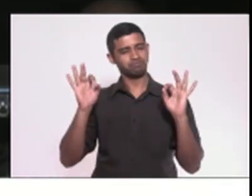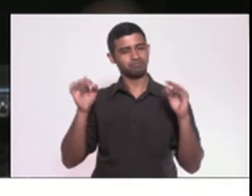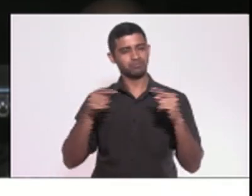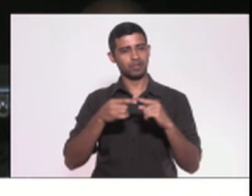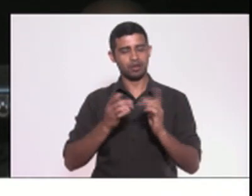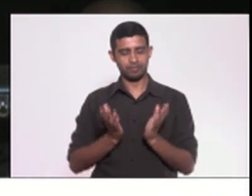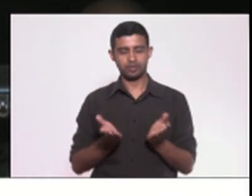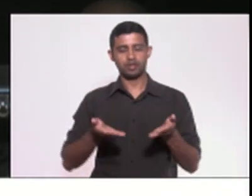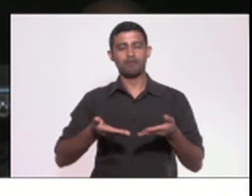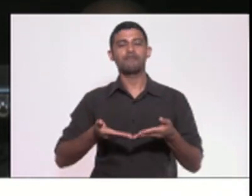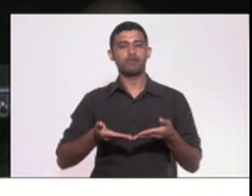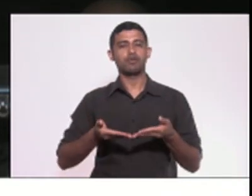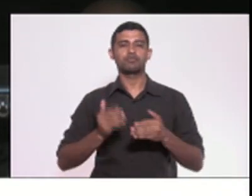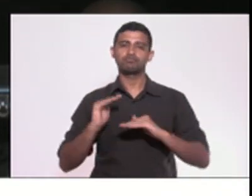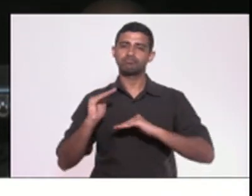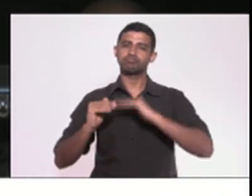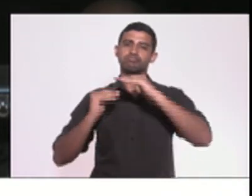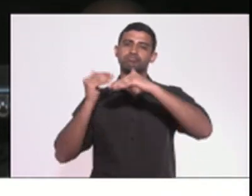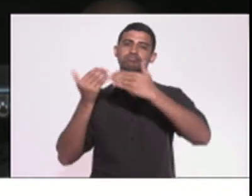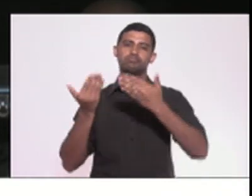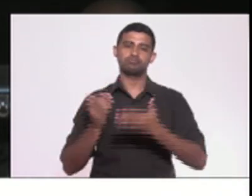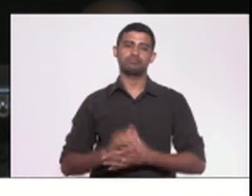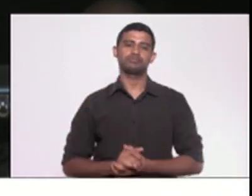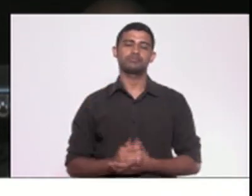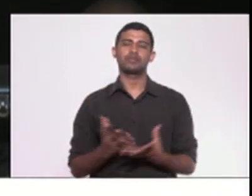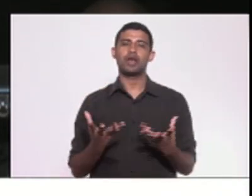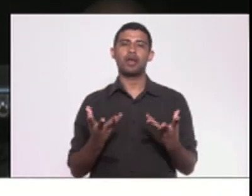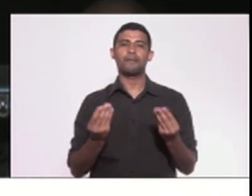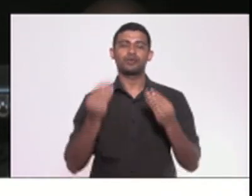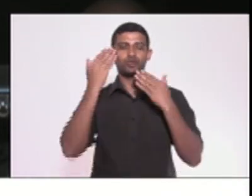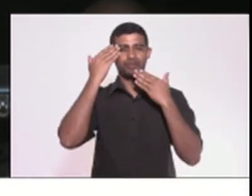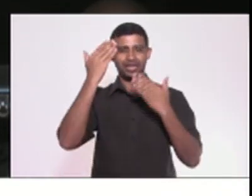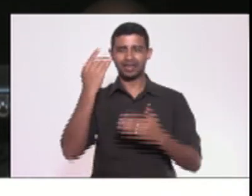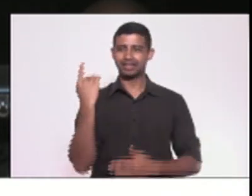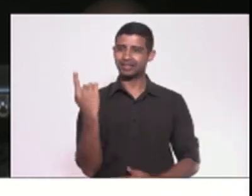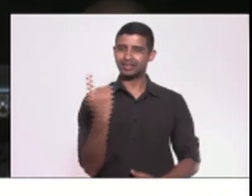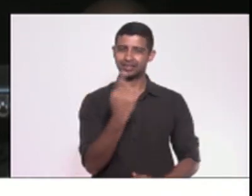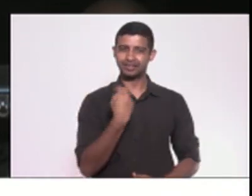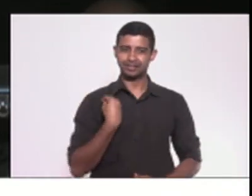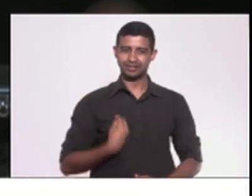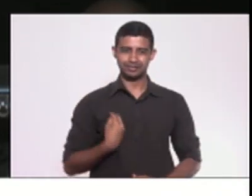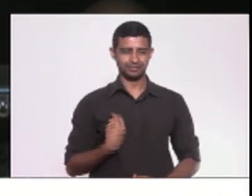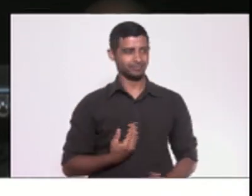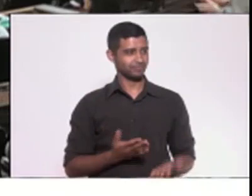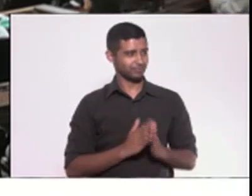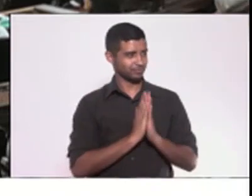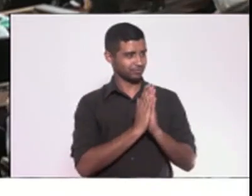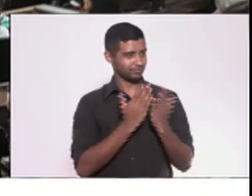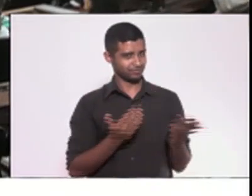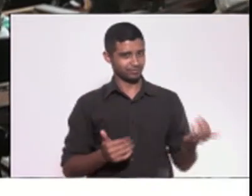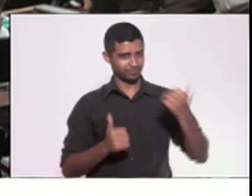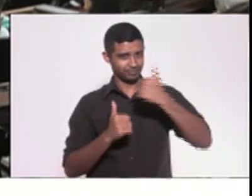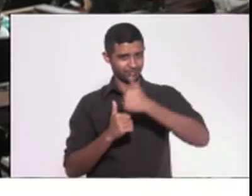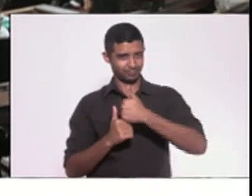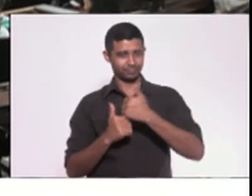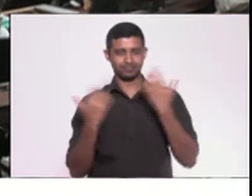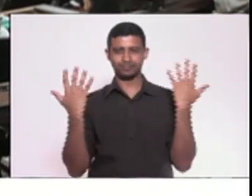Fórum de Desenvolvimento. Muito obrigado pela presença, Geisa.